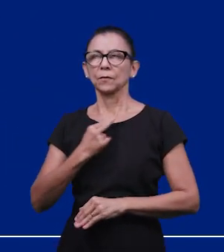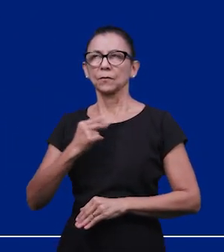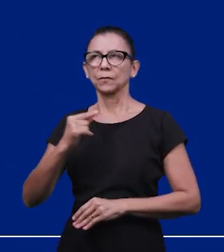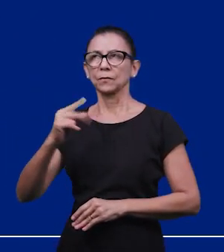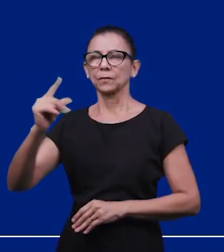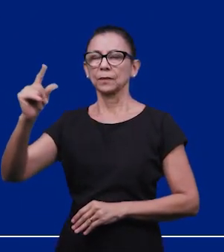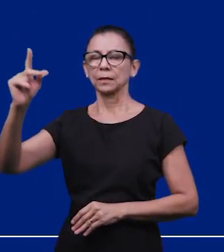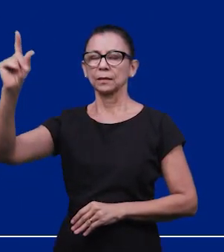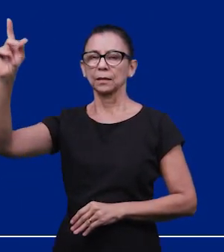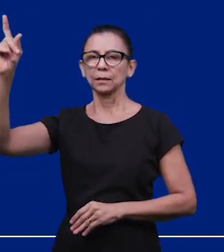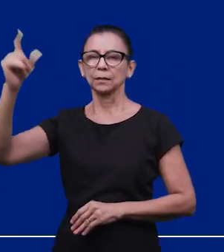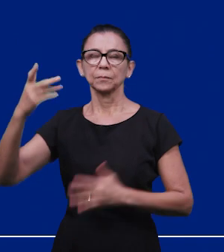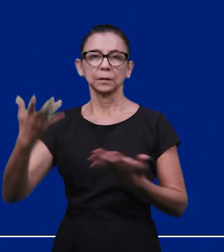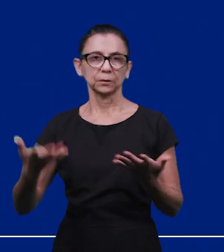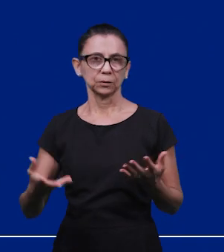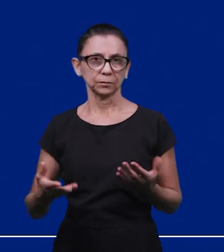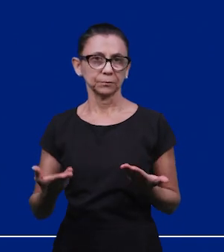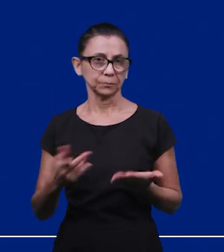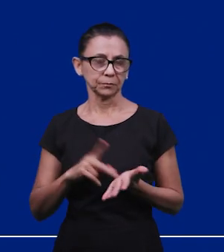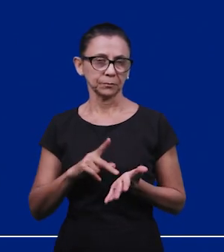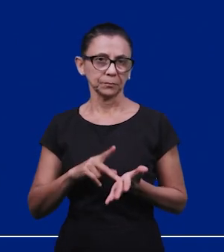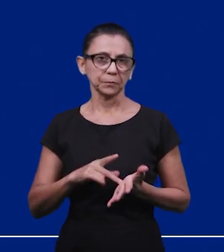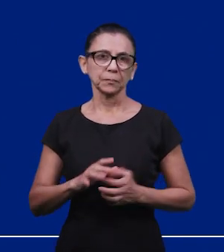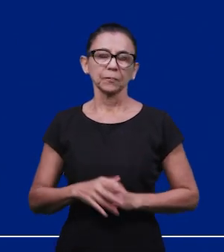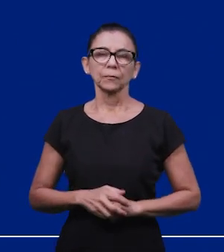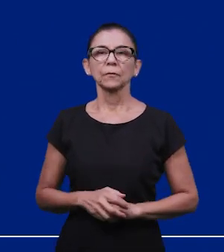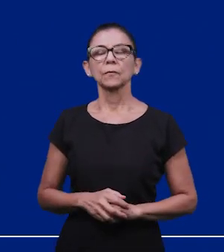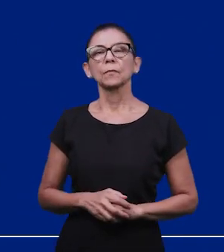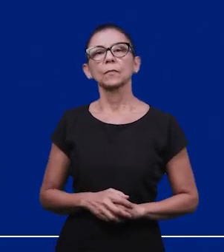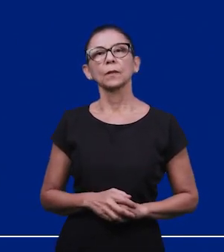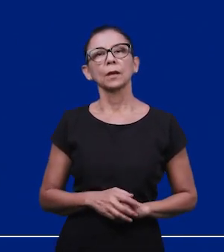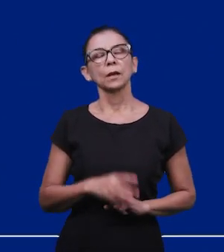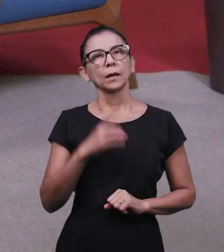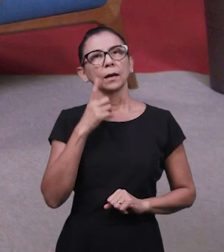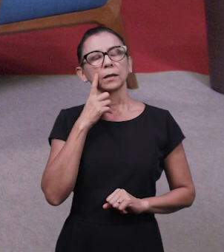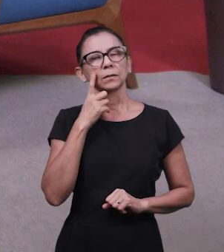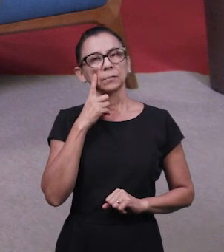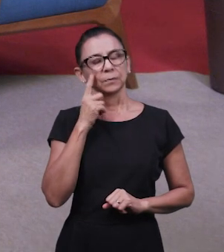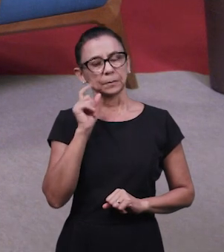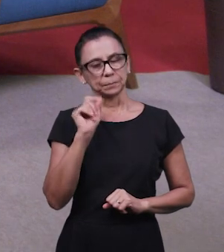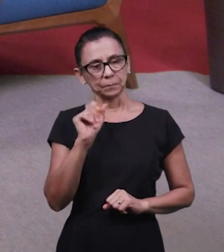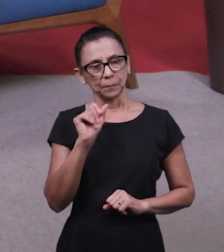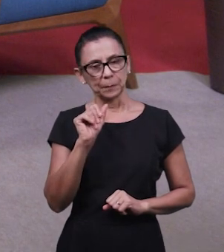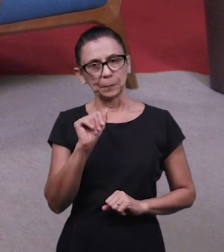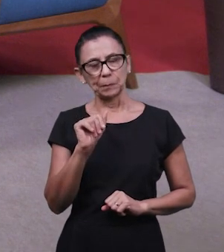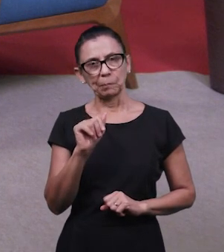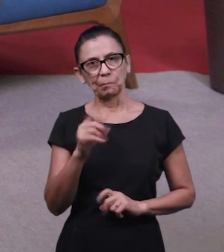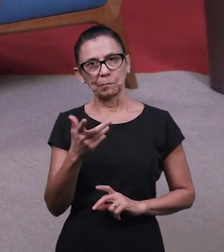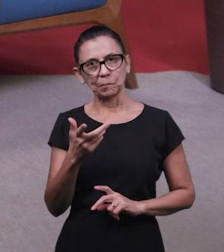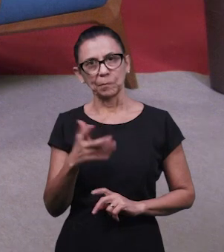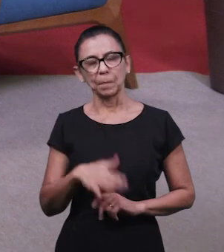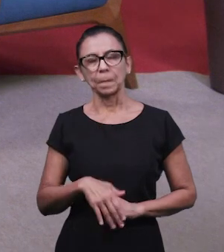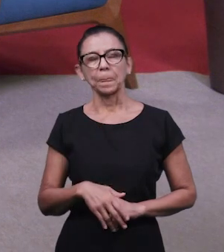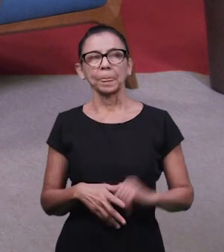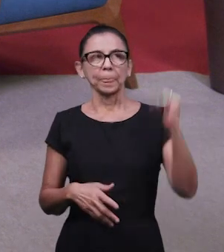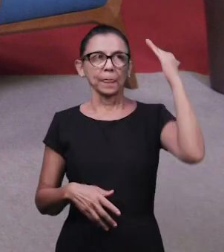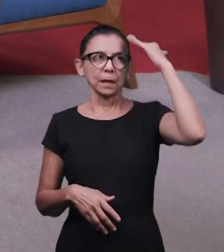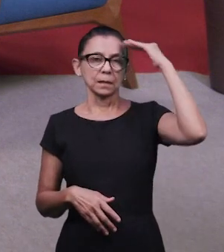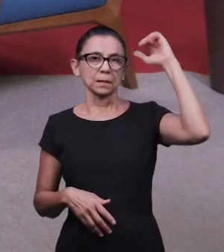nele. Verso 17, e o mundo passa e a sua concupiscência, mas aquele que faz a vontade de